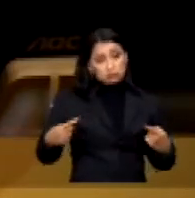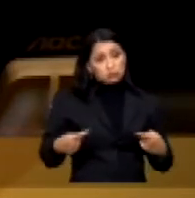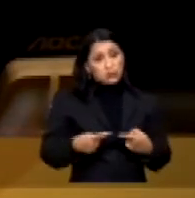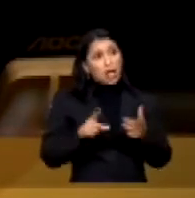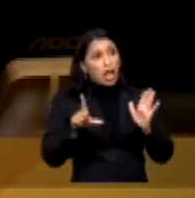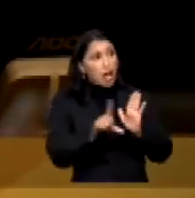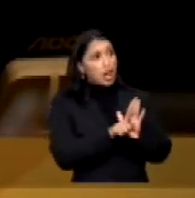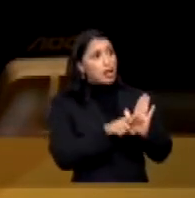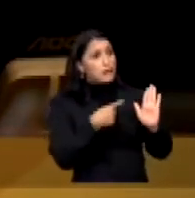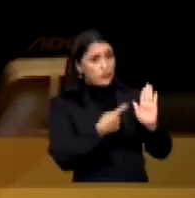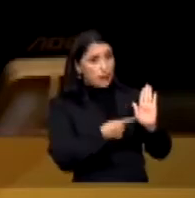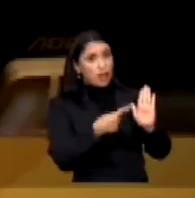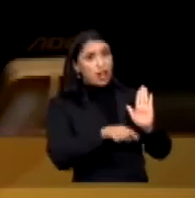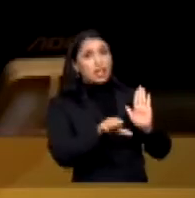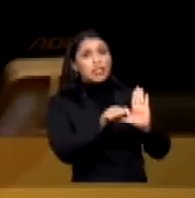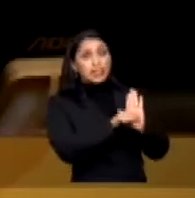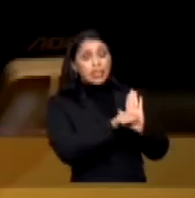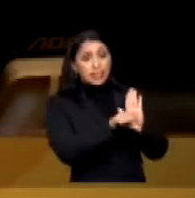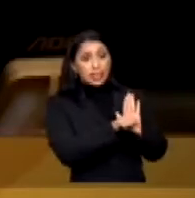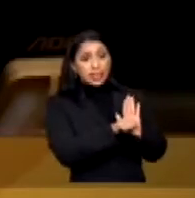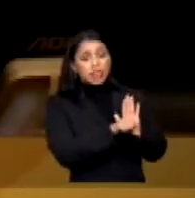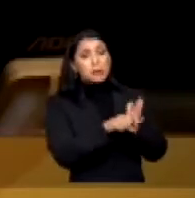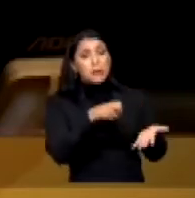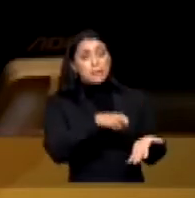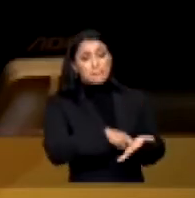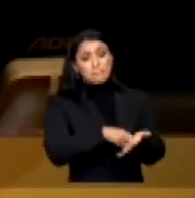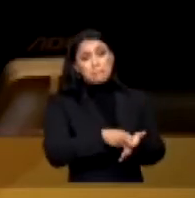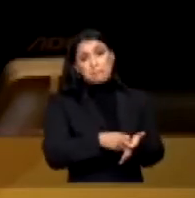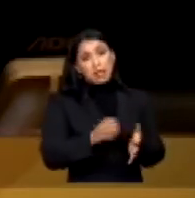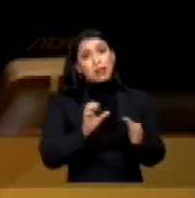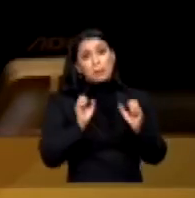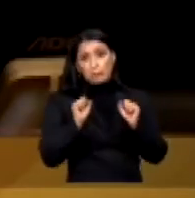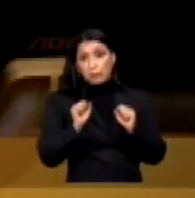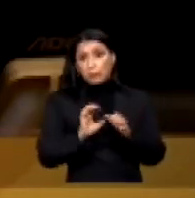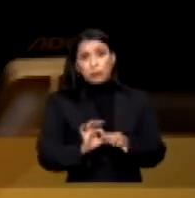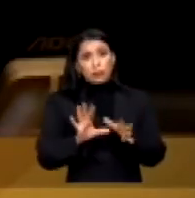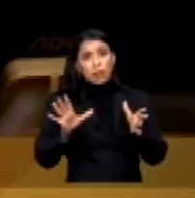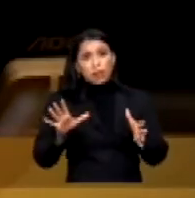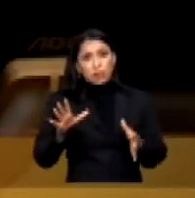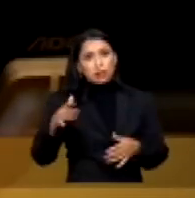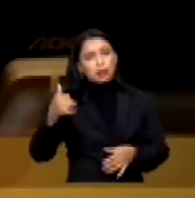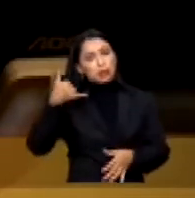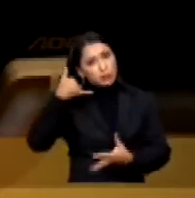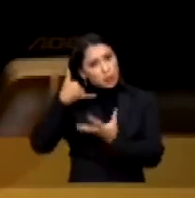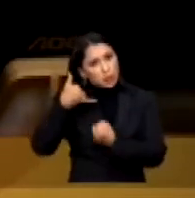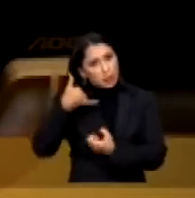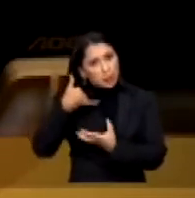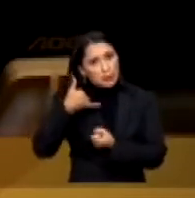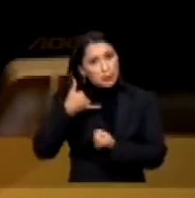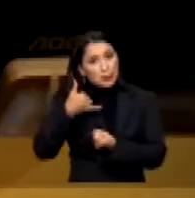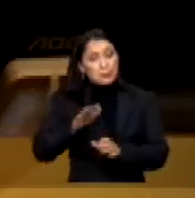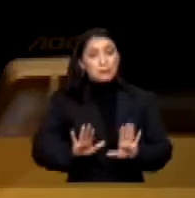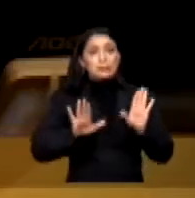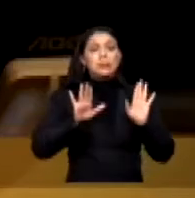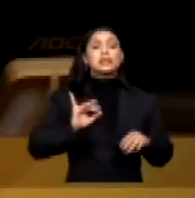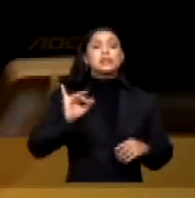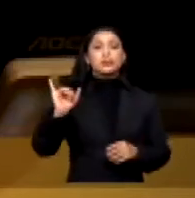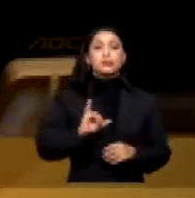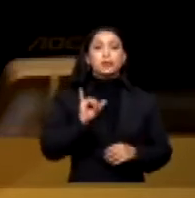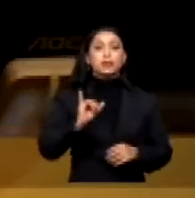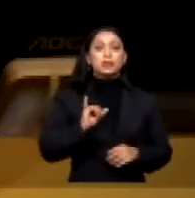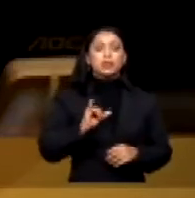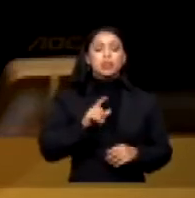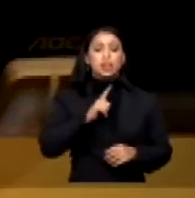proporcional. A lei diz que crimes podem ser, que penas permitem esse tipo de invasão. Mas mais ainda, deve ser